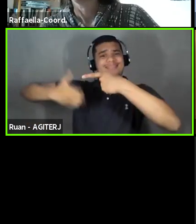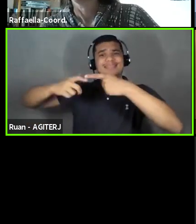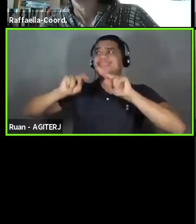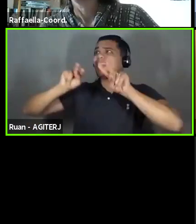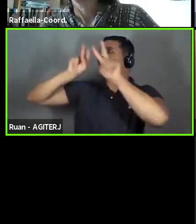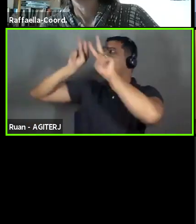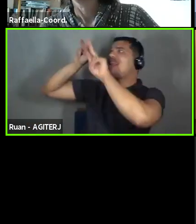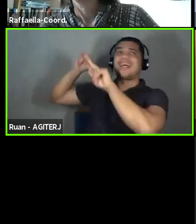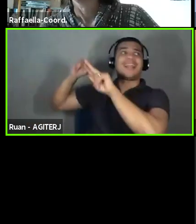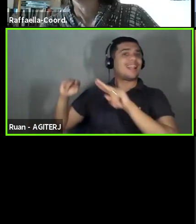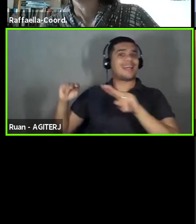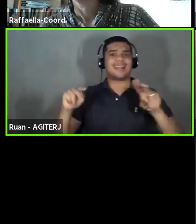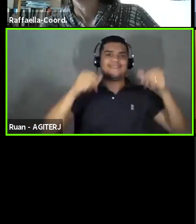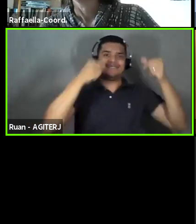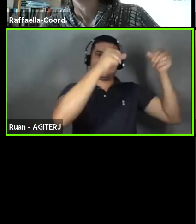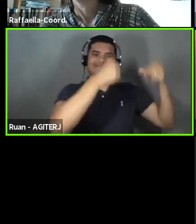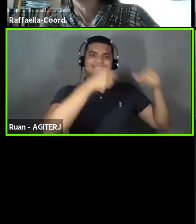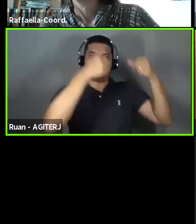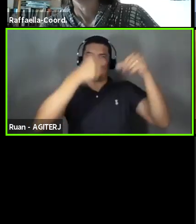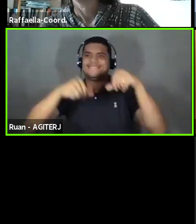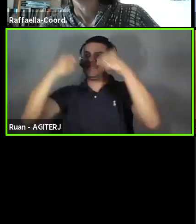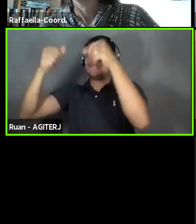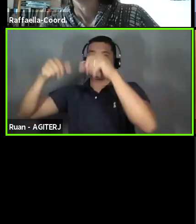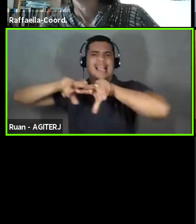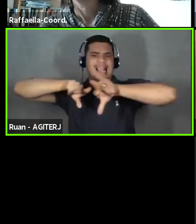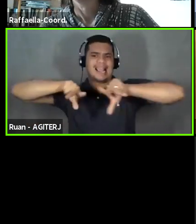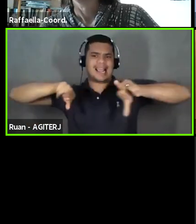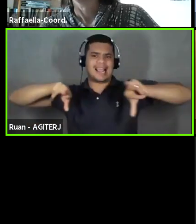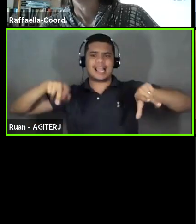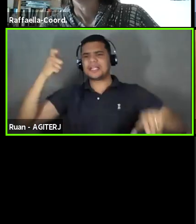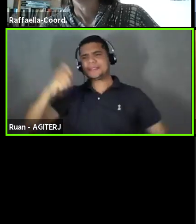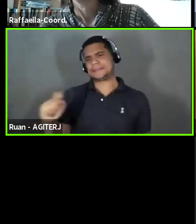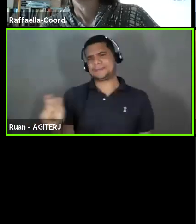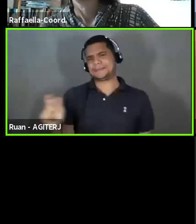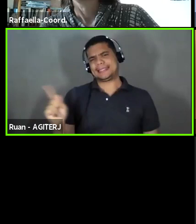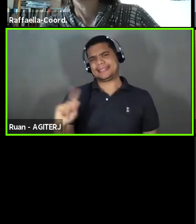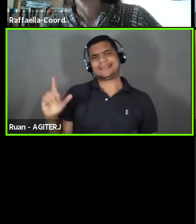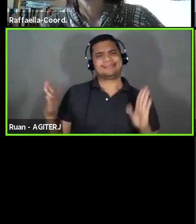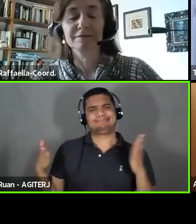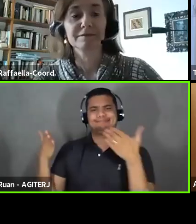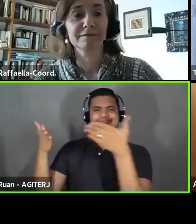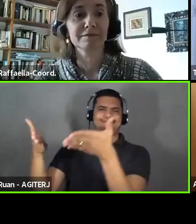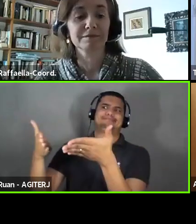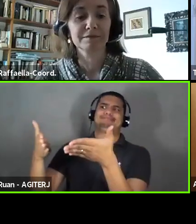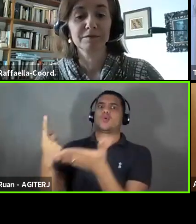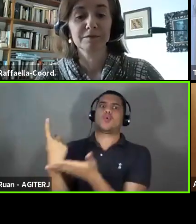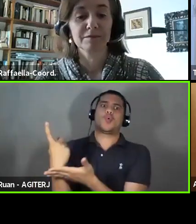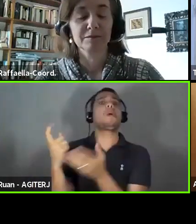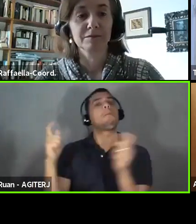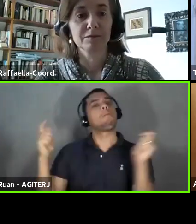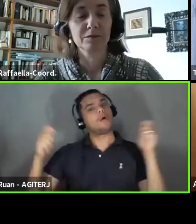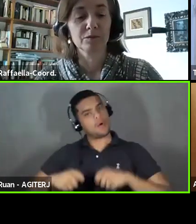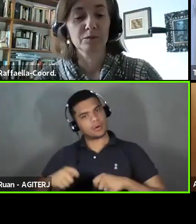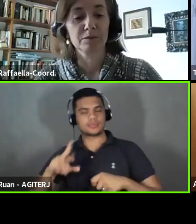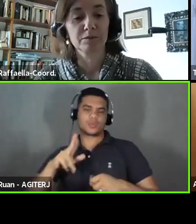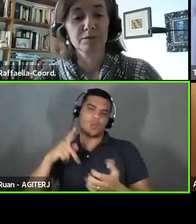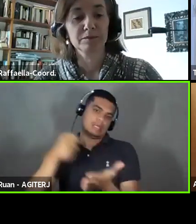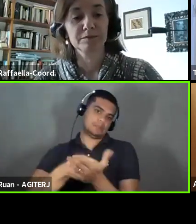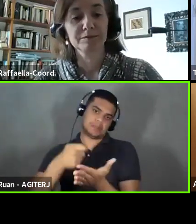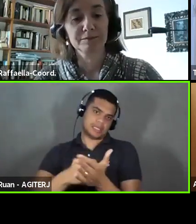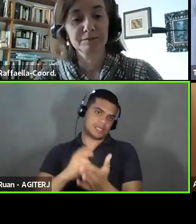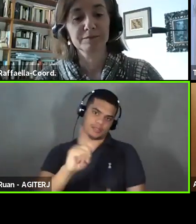post-it para tudo, para cada uma das coisas que eu faço. Então, você não precisa necessariamente se especializar. Pode se especializar, mas não é uma